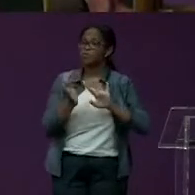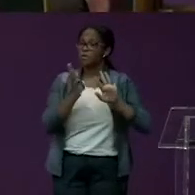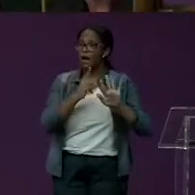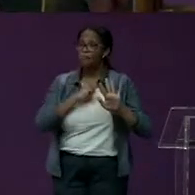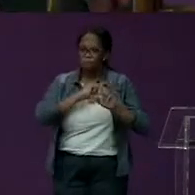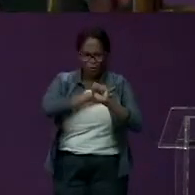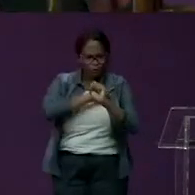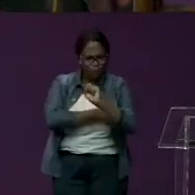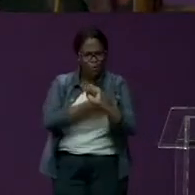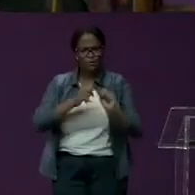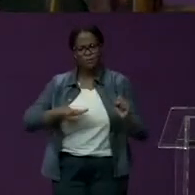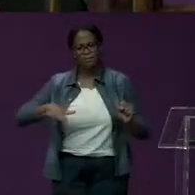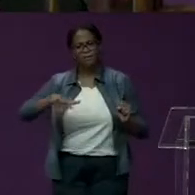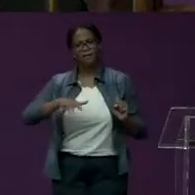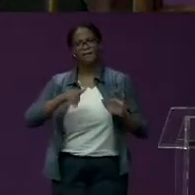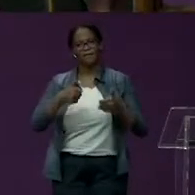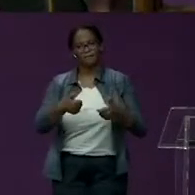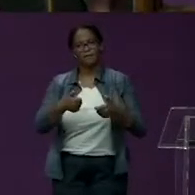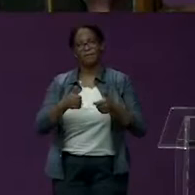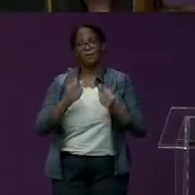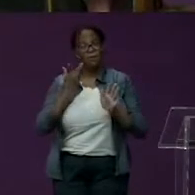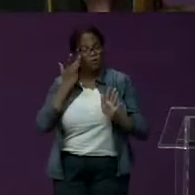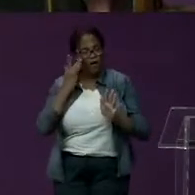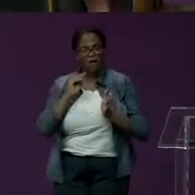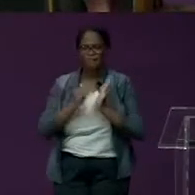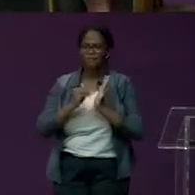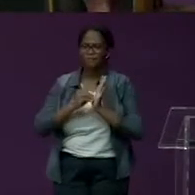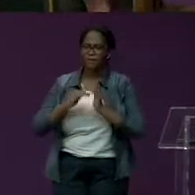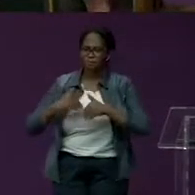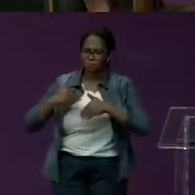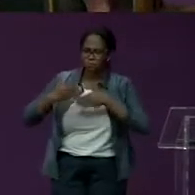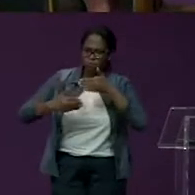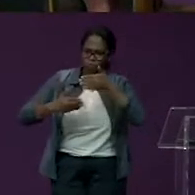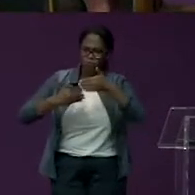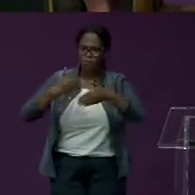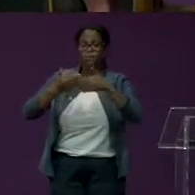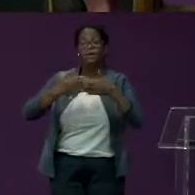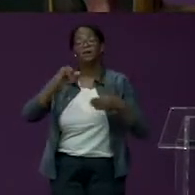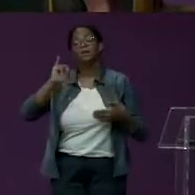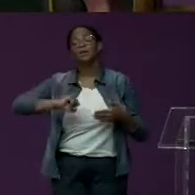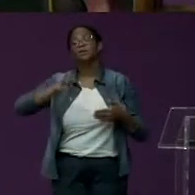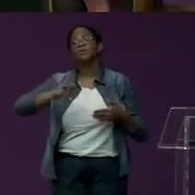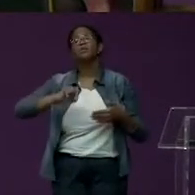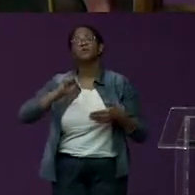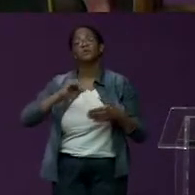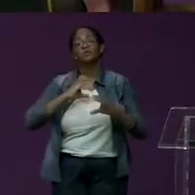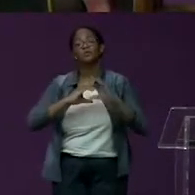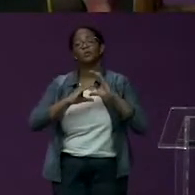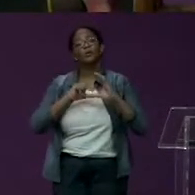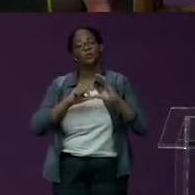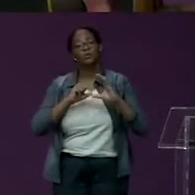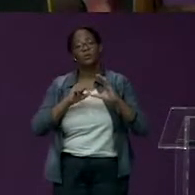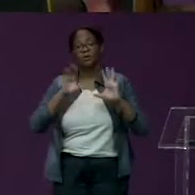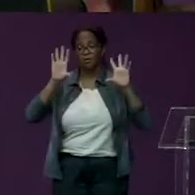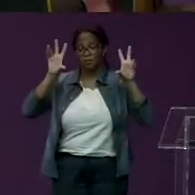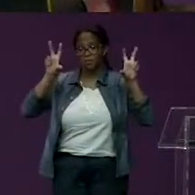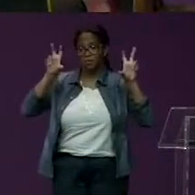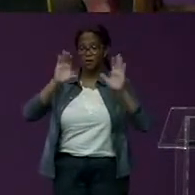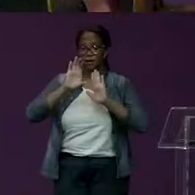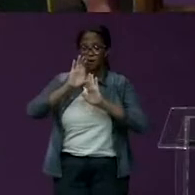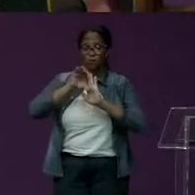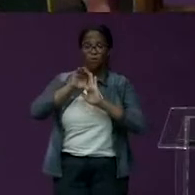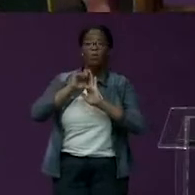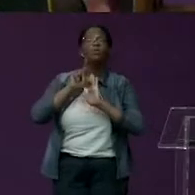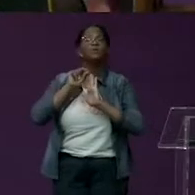nessa área, mas eu acho que nós temos que avançar num aspecto importante da comunicação, que é o conceito que nós trabalhamos